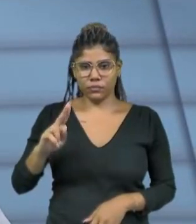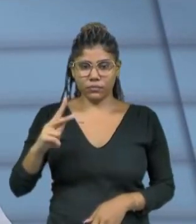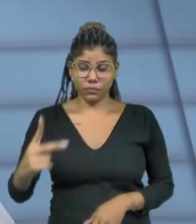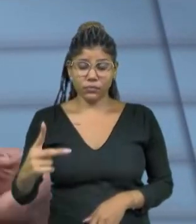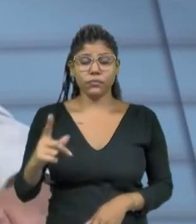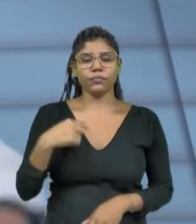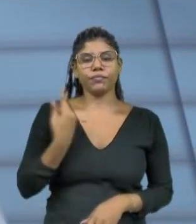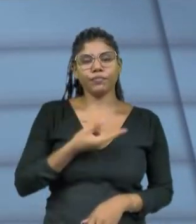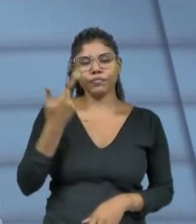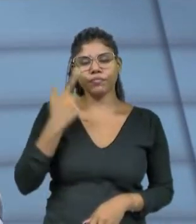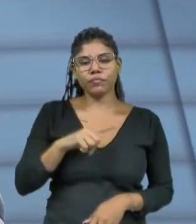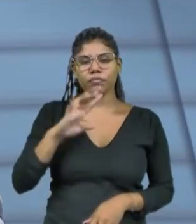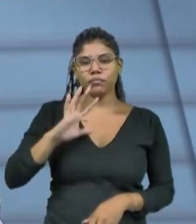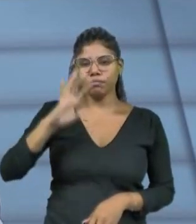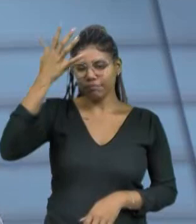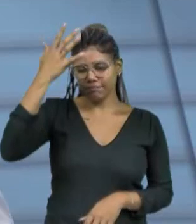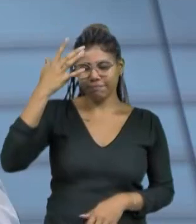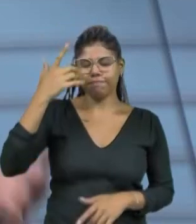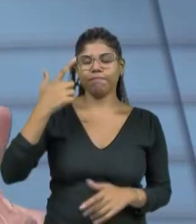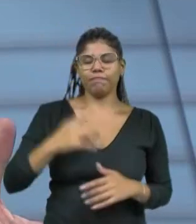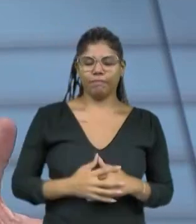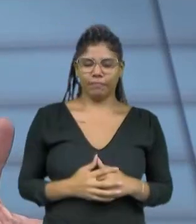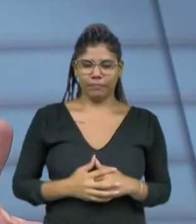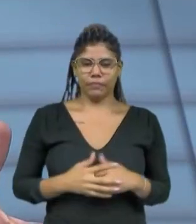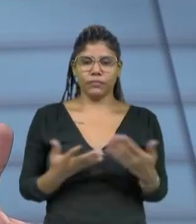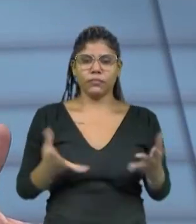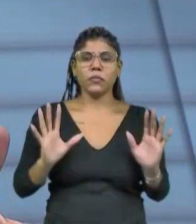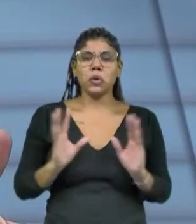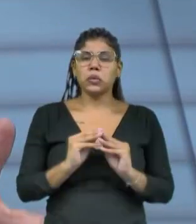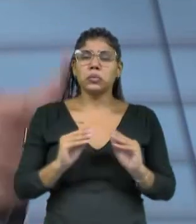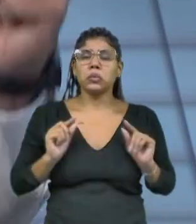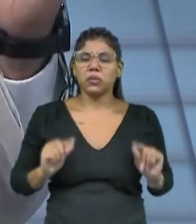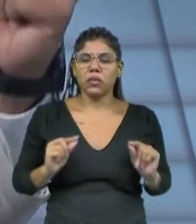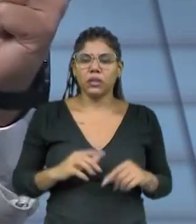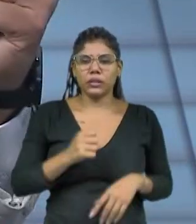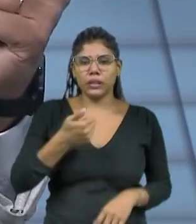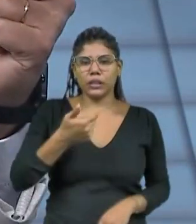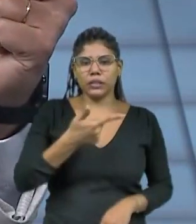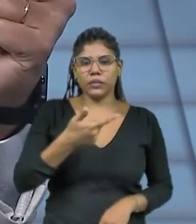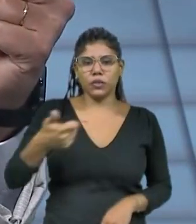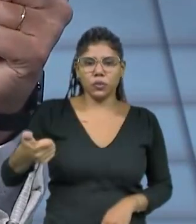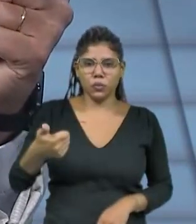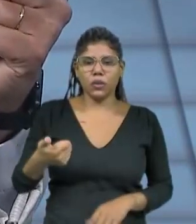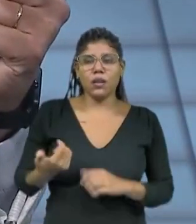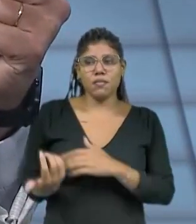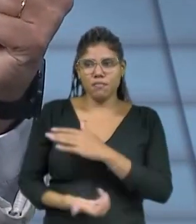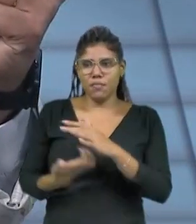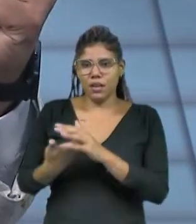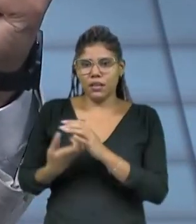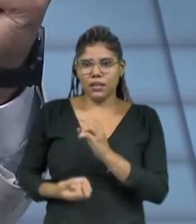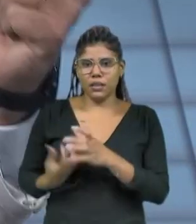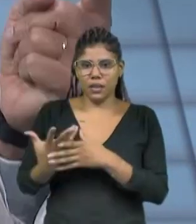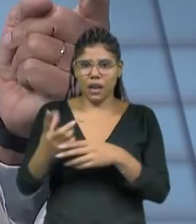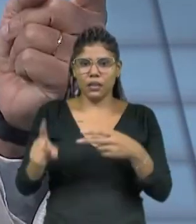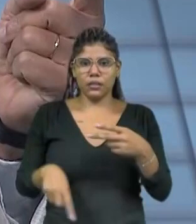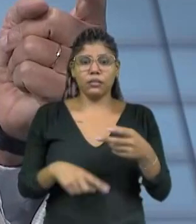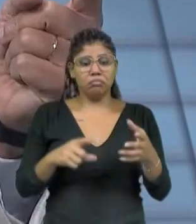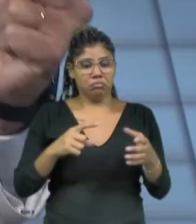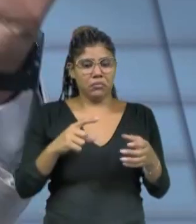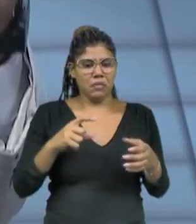soluções para as empresas da região. O resumo disso foram 121 startups em 14